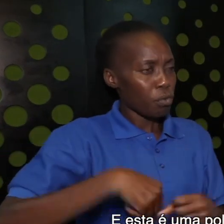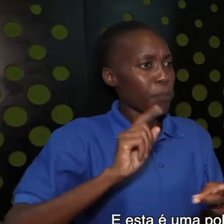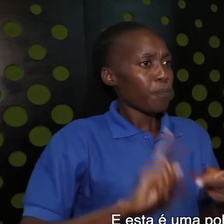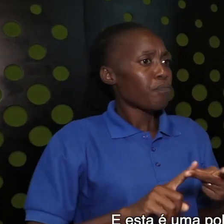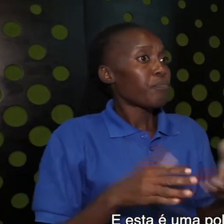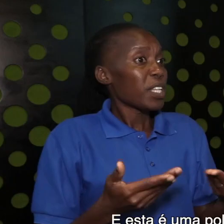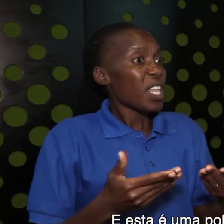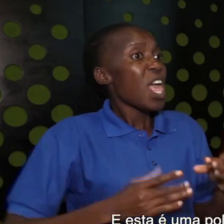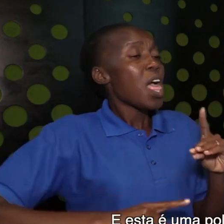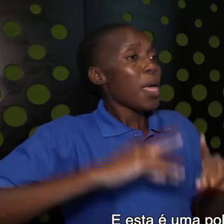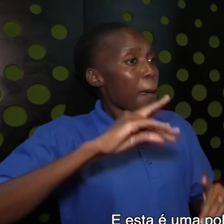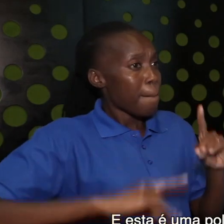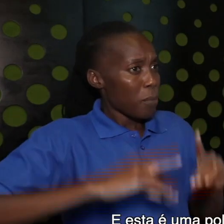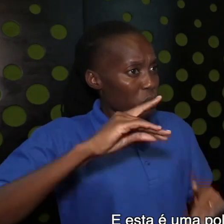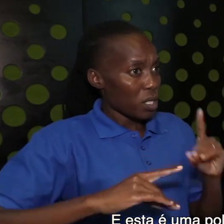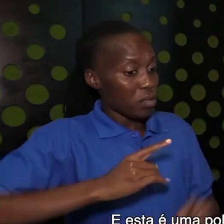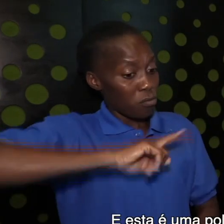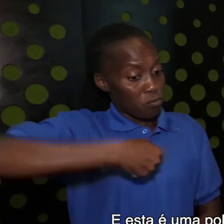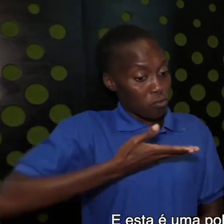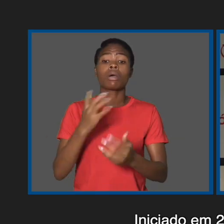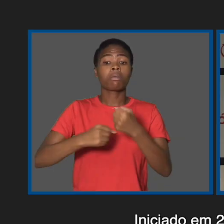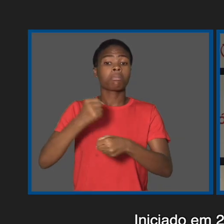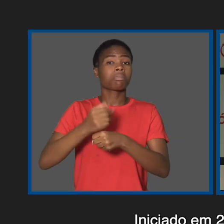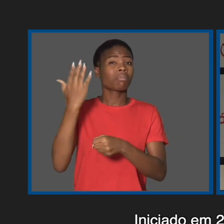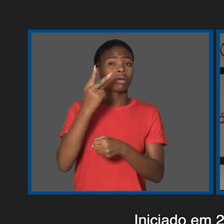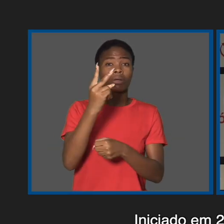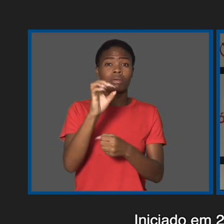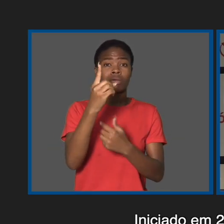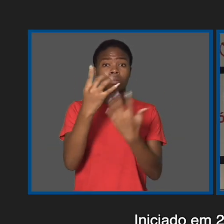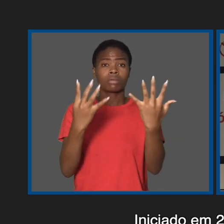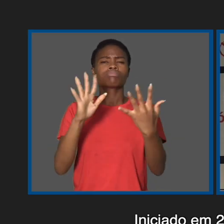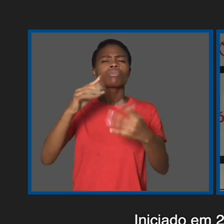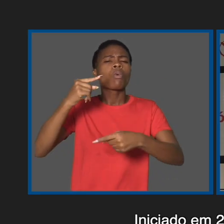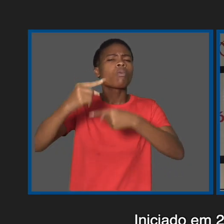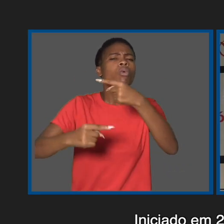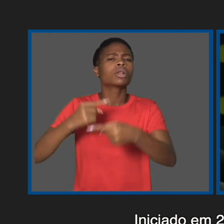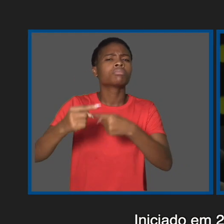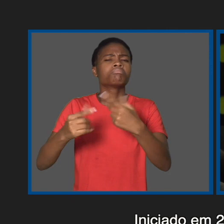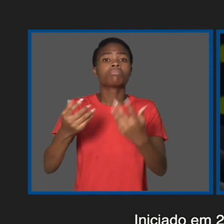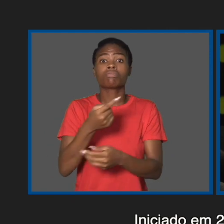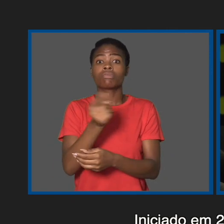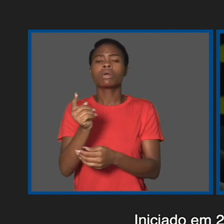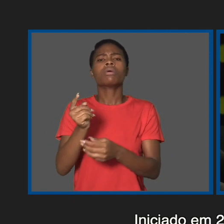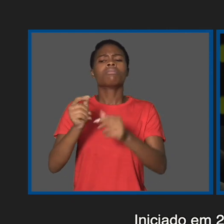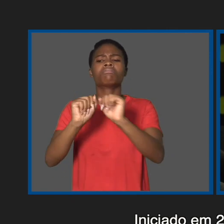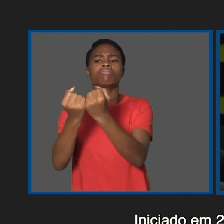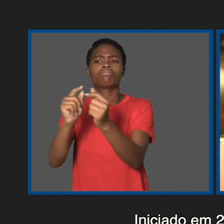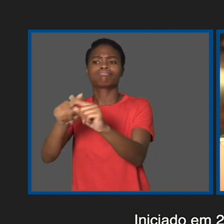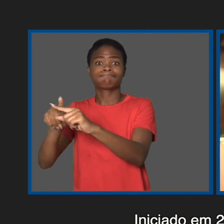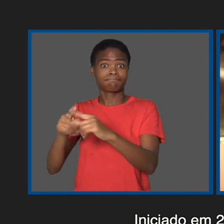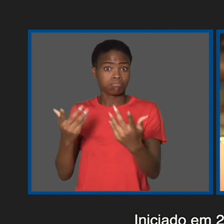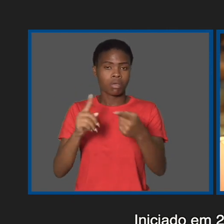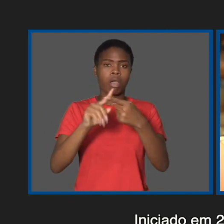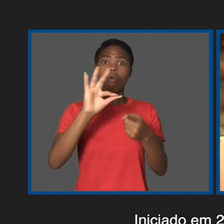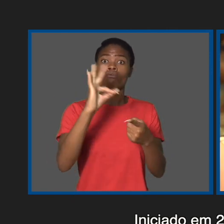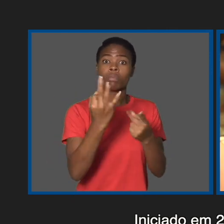é uma política desejada para o nosso país. Iniciado em 2019, o projeto é encabeçado pelo